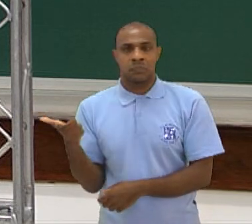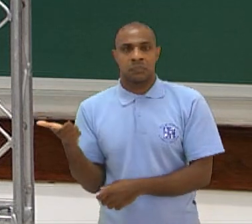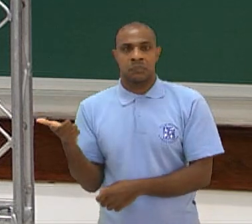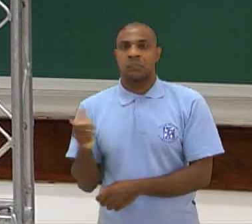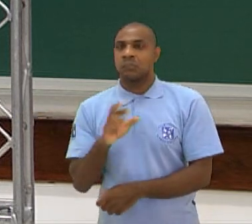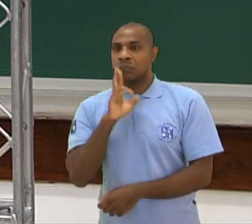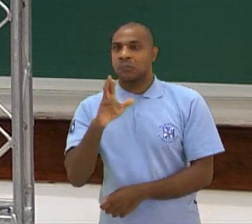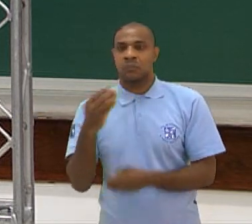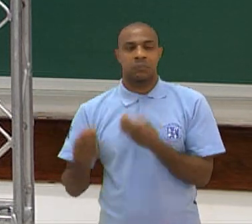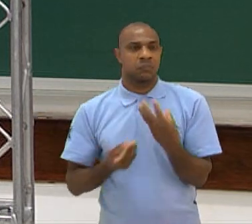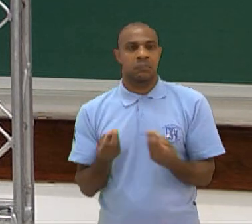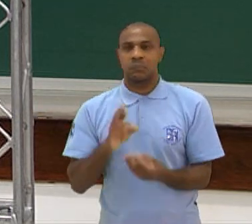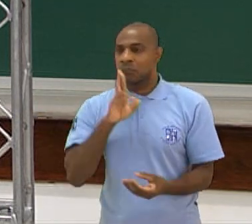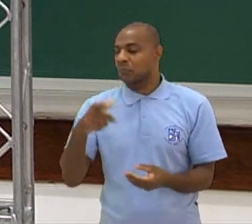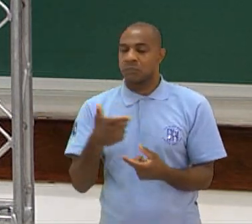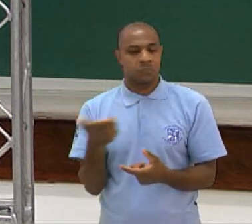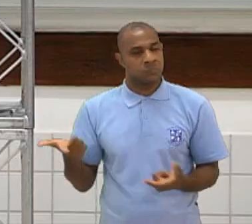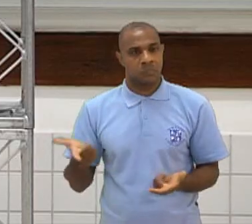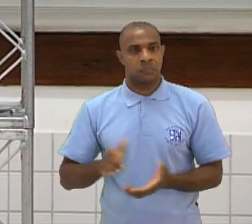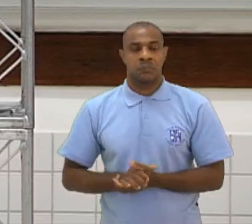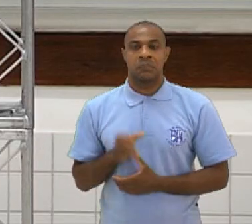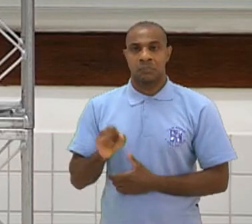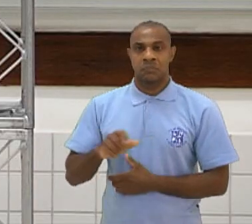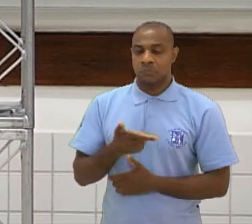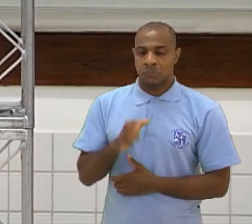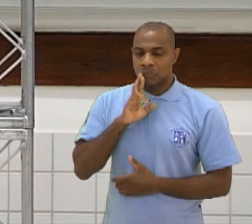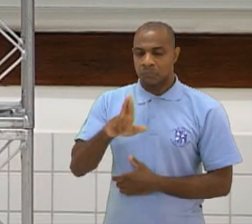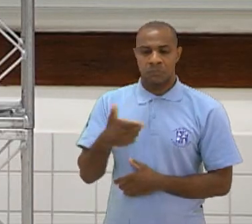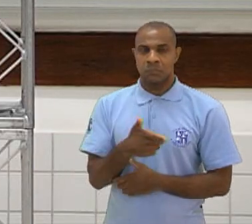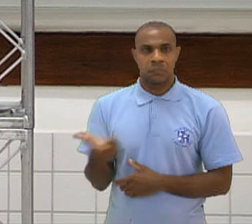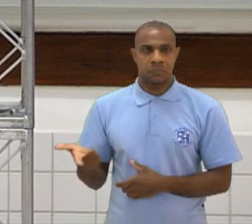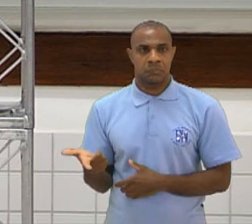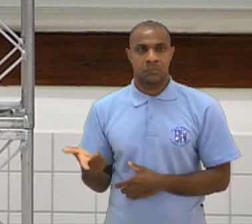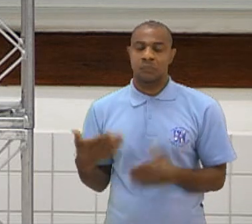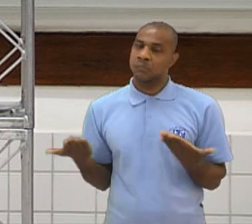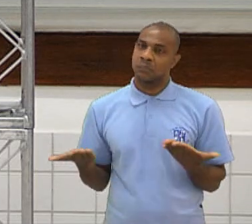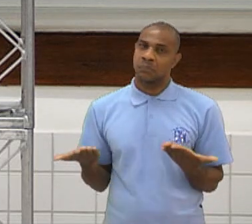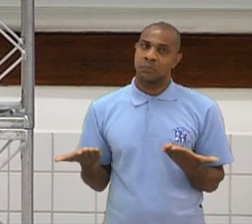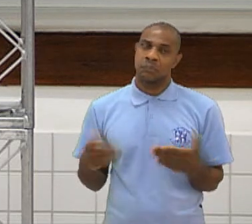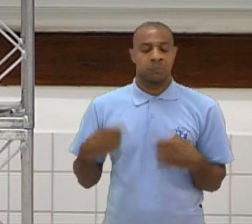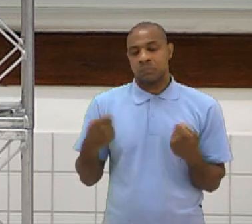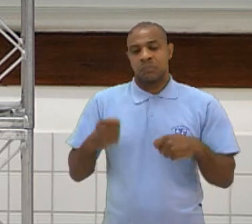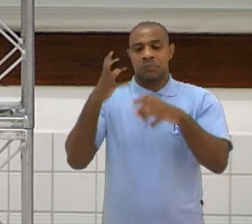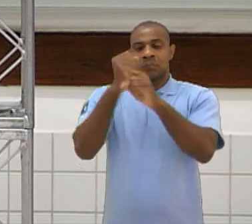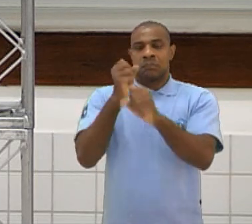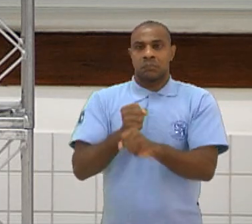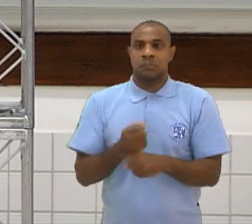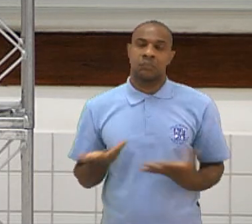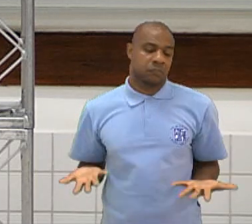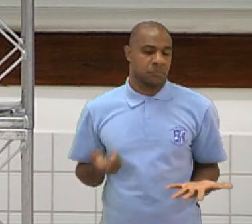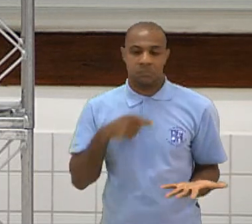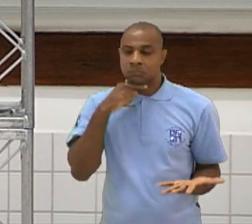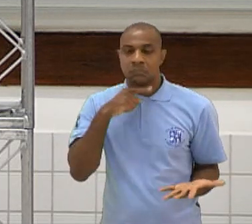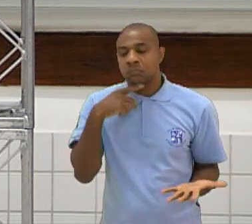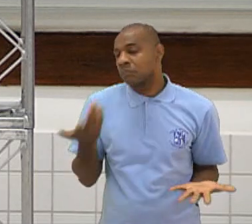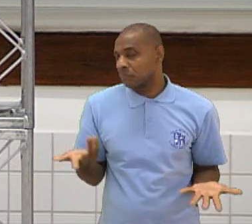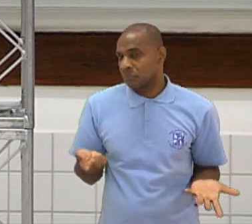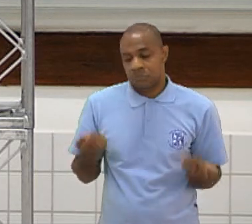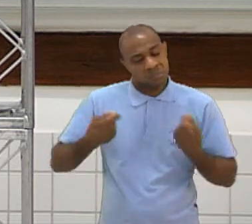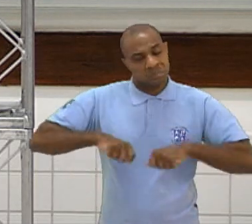algo que não tem solução? Sim, porque se a gente sabe que não tem solução, a gente não precisa ficar calculando. Tudo bem? É importante você saber